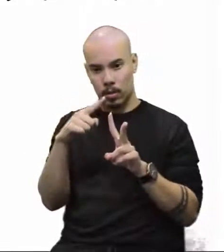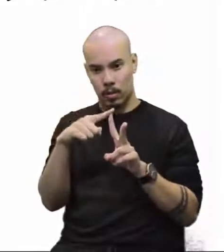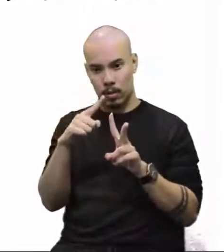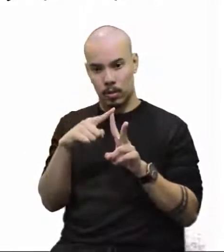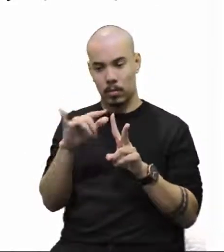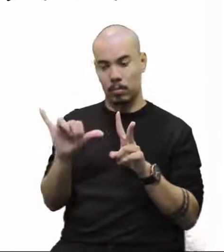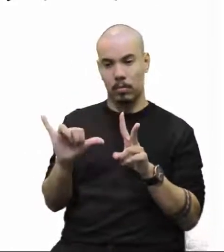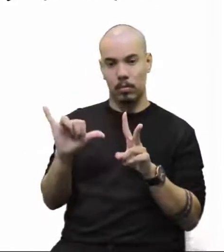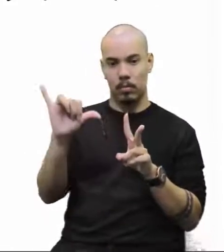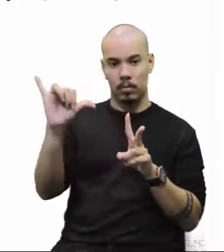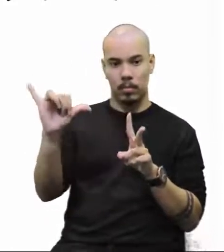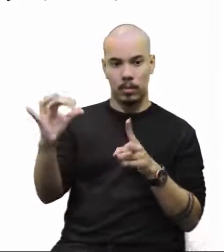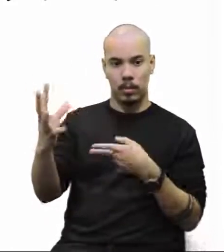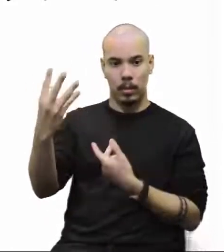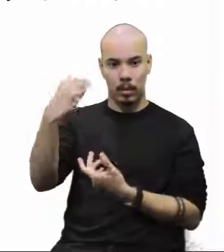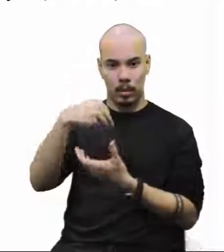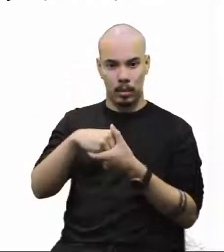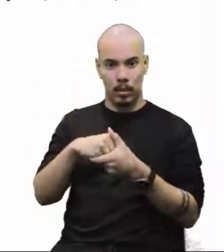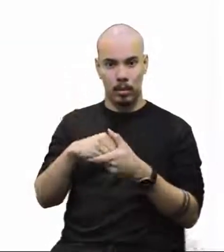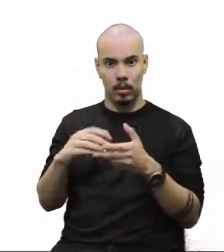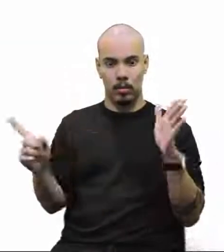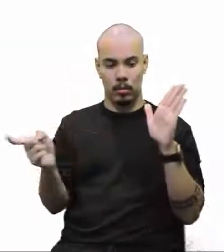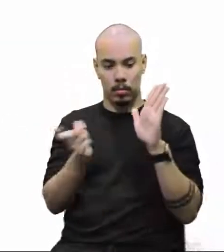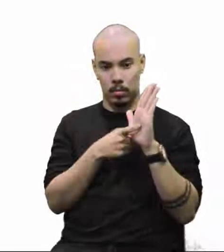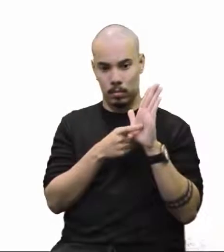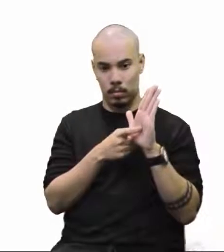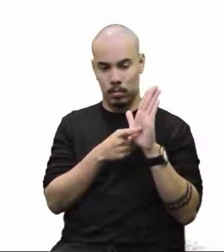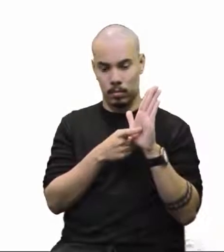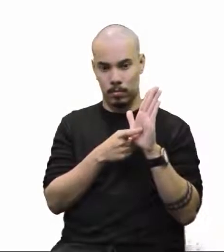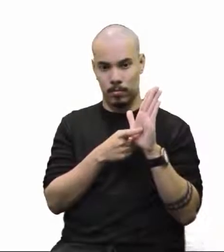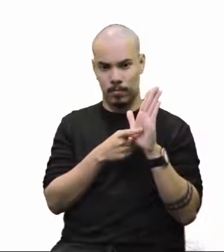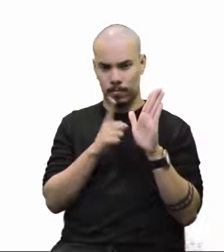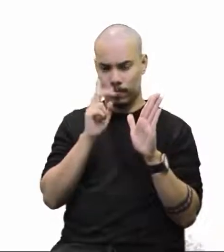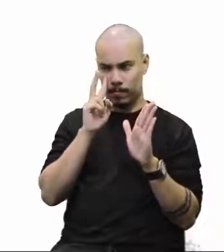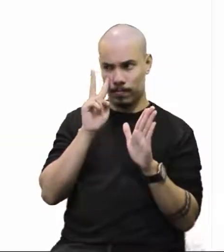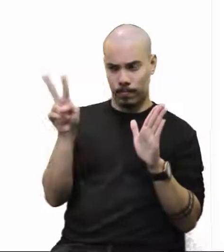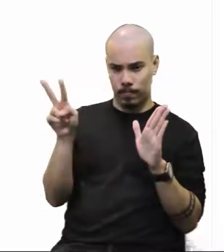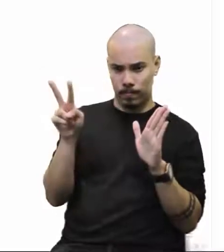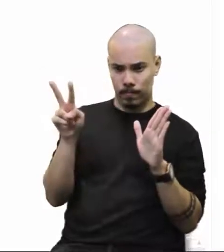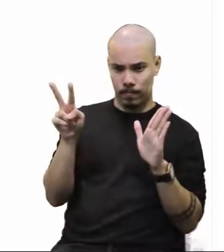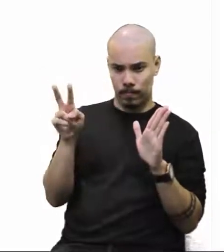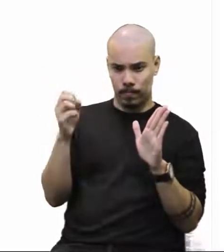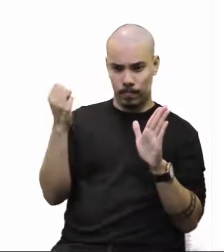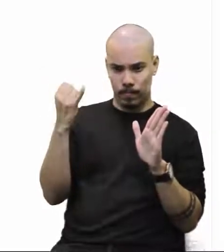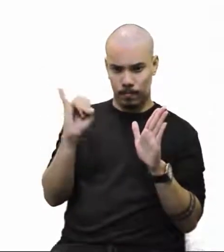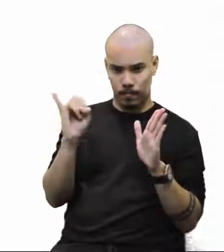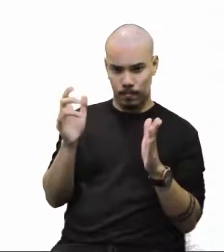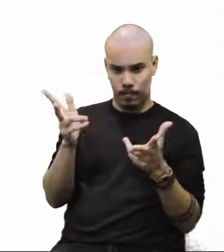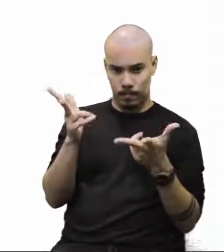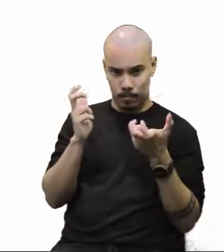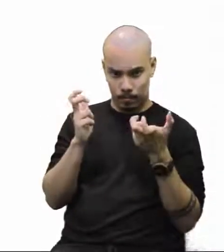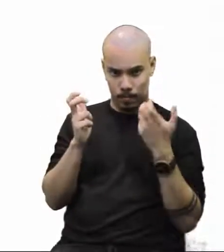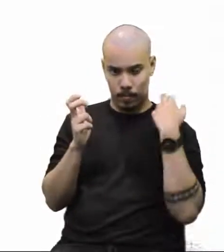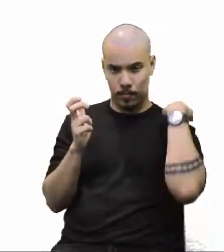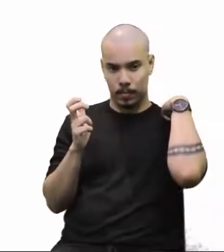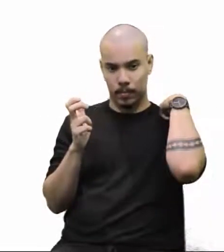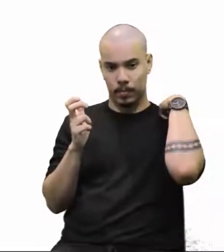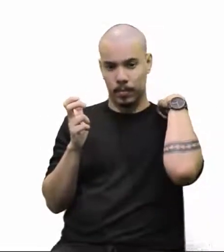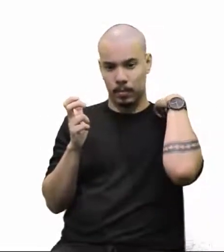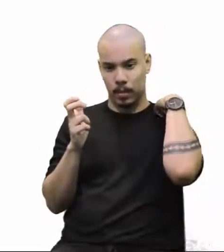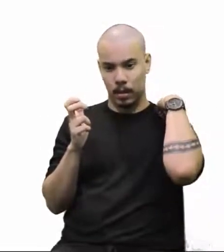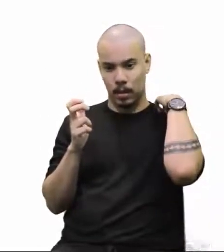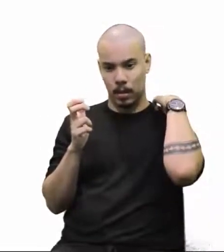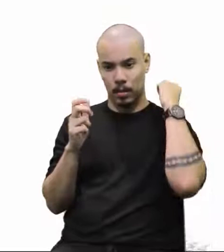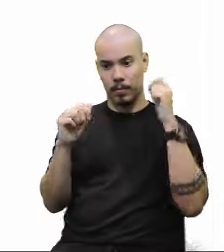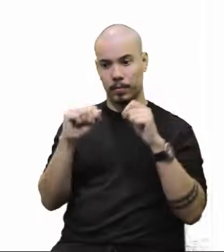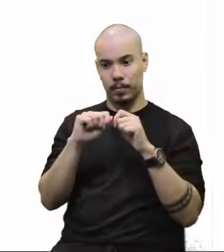Y aponta para dentro do plano do papel. Então, olha só, você olhando, se aí você pegar, fizer